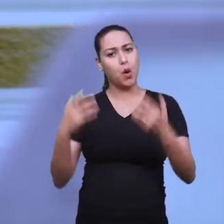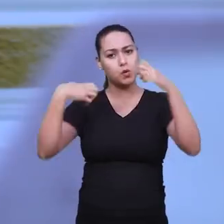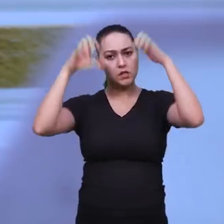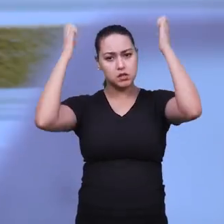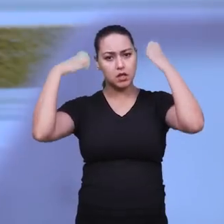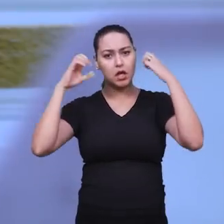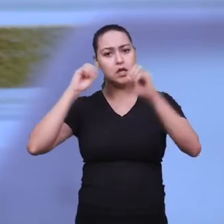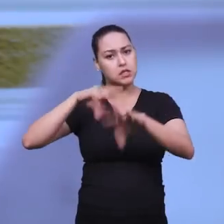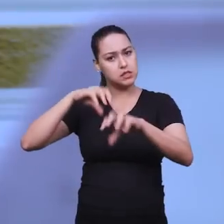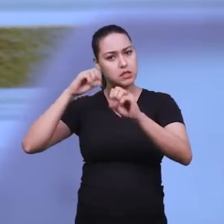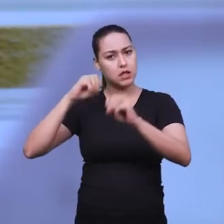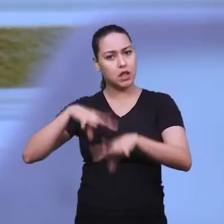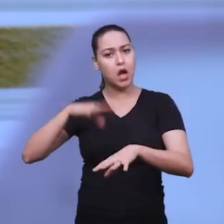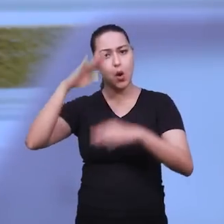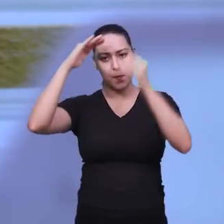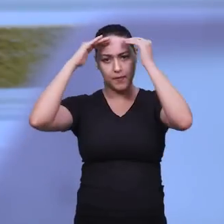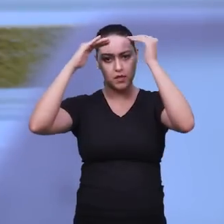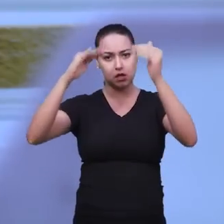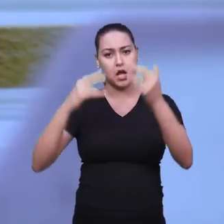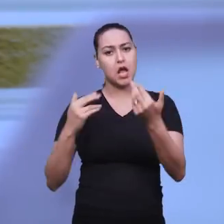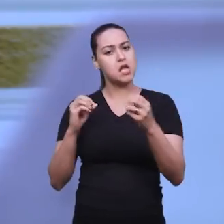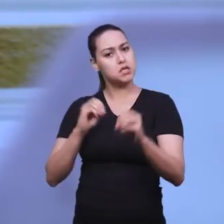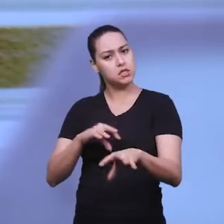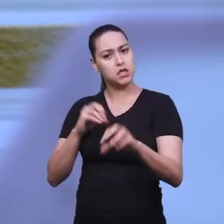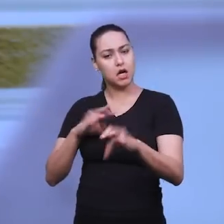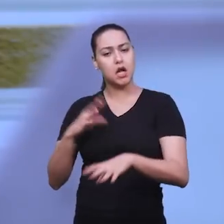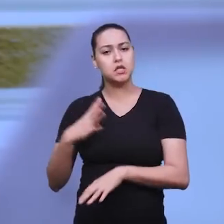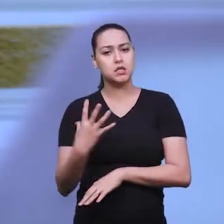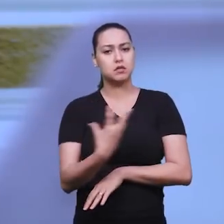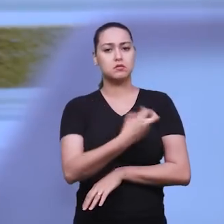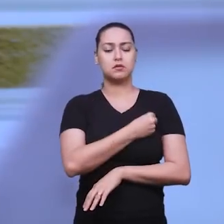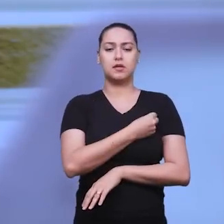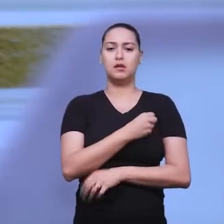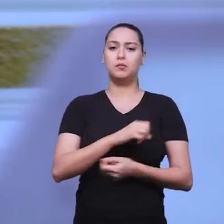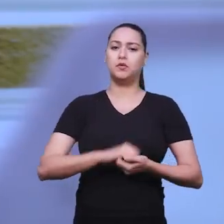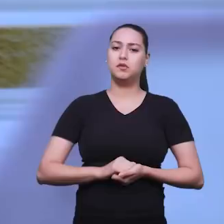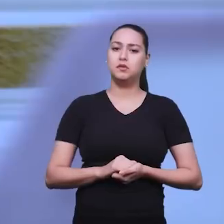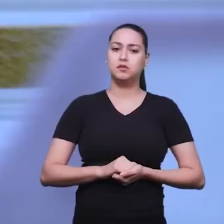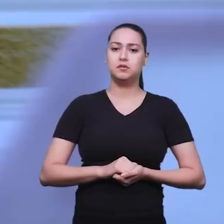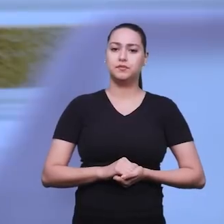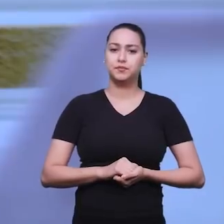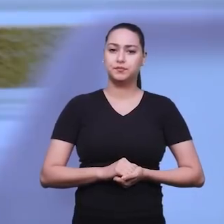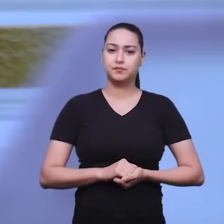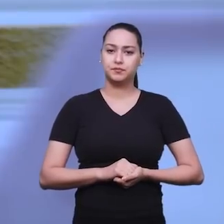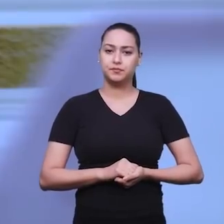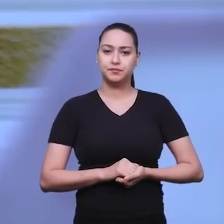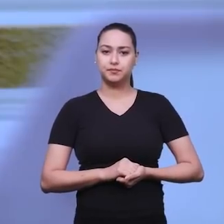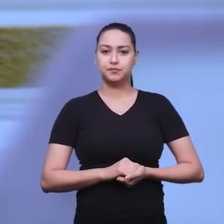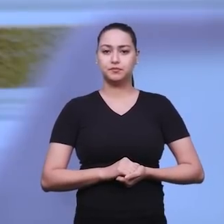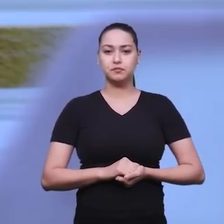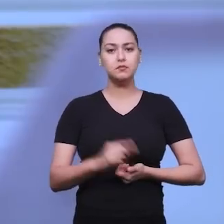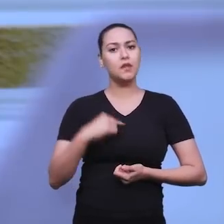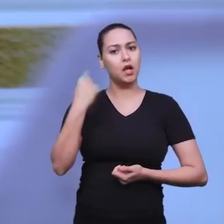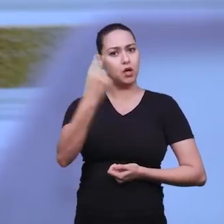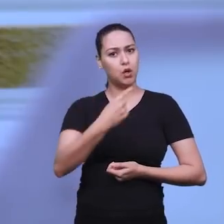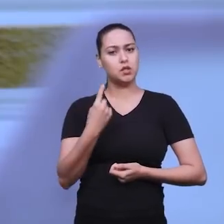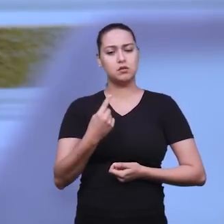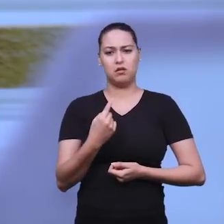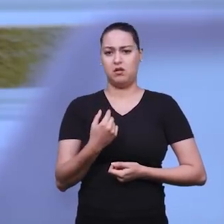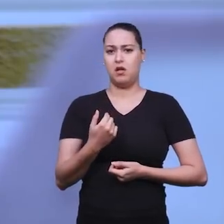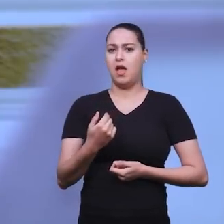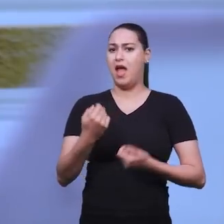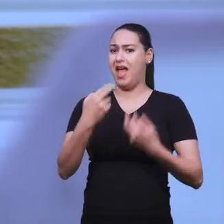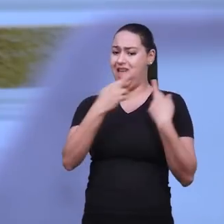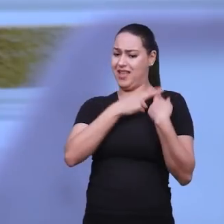Ensinar obediência é ensinar salvação. E esse ensino é função dos pais. Não podemos